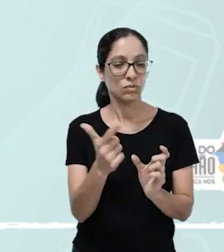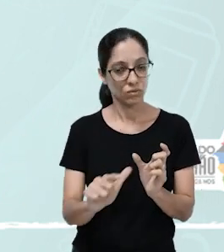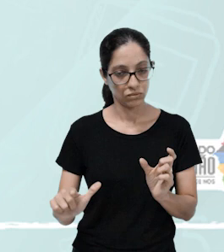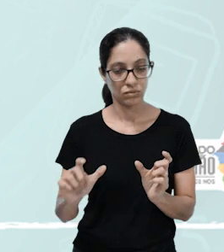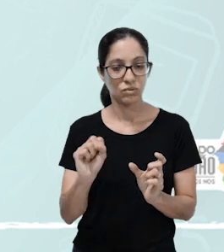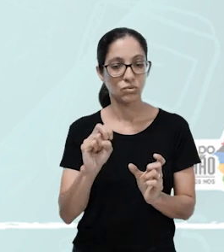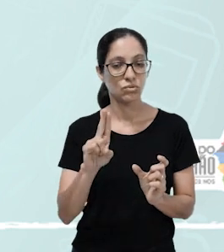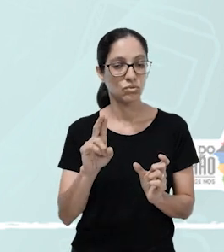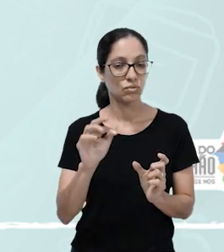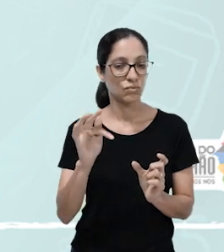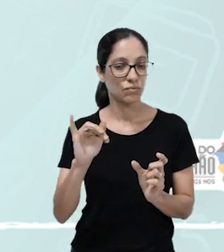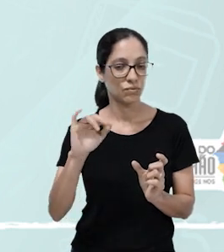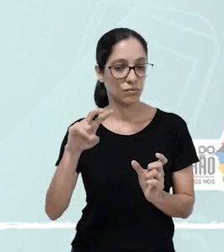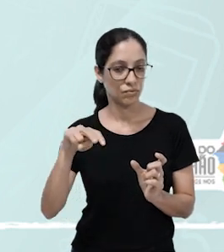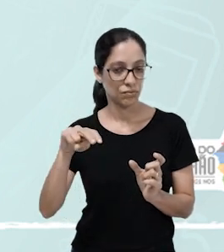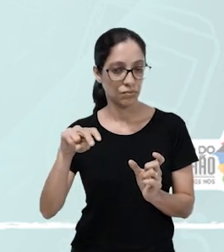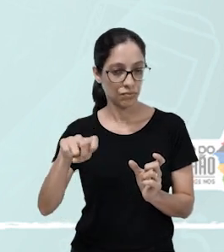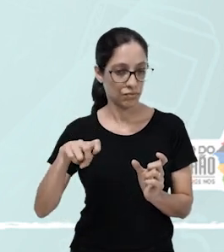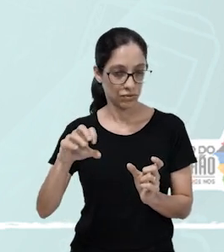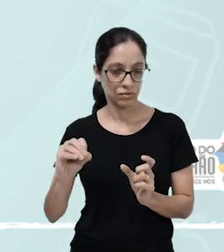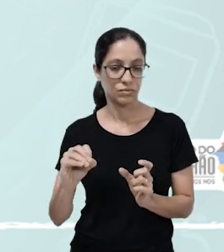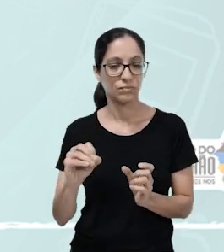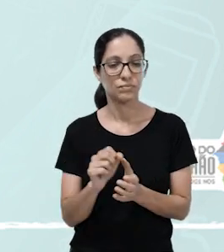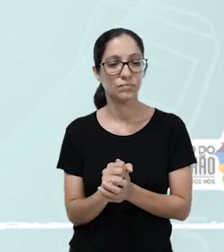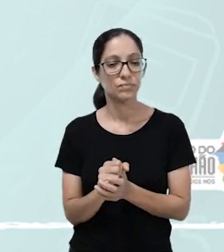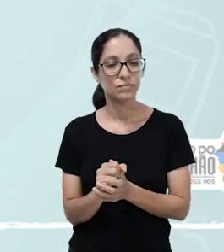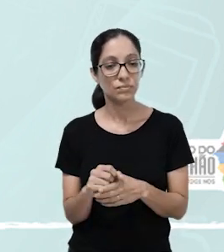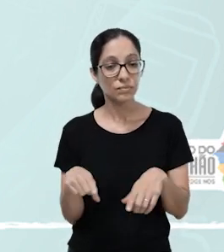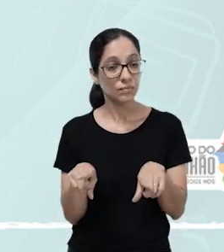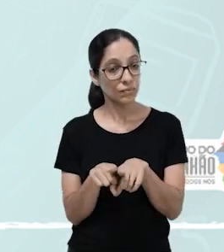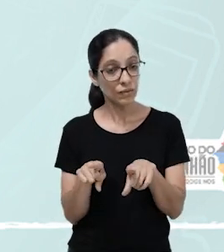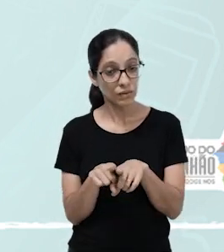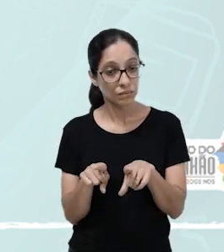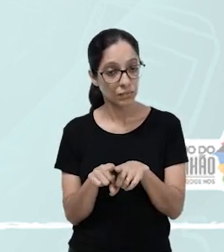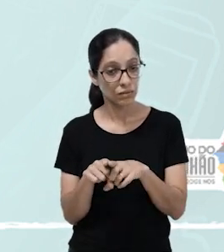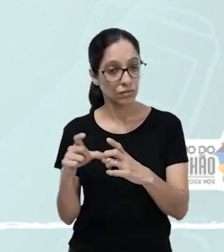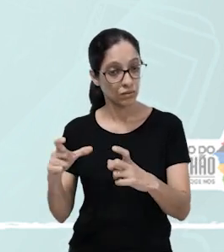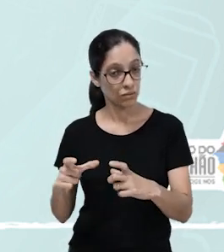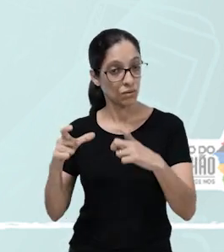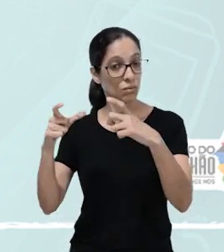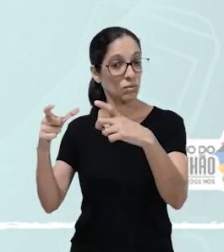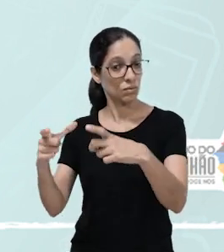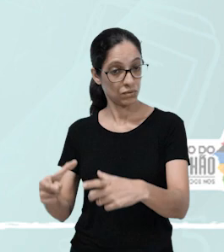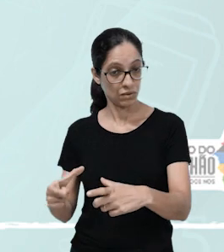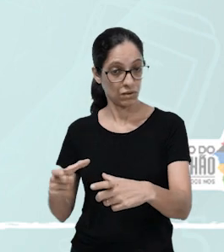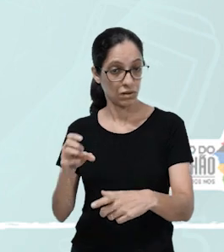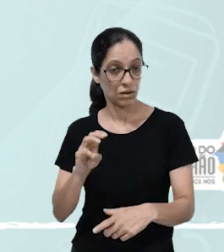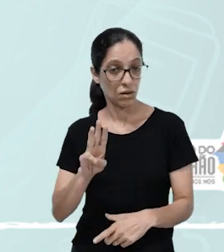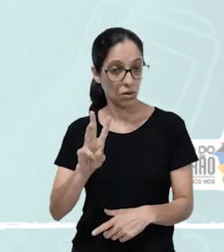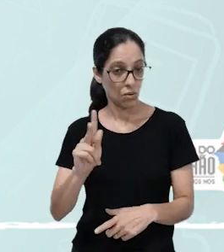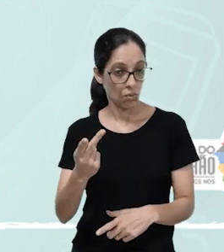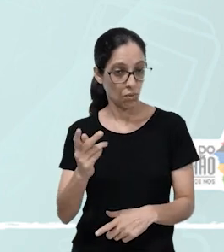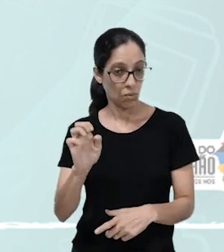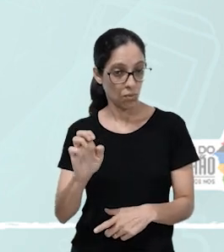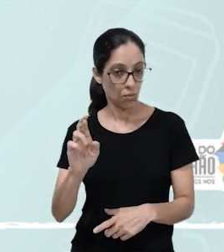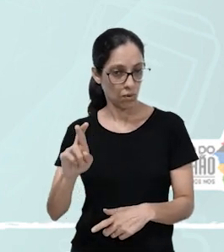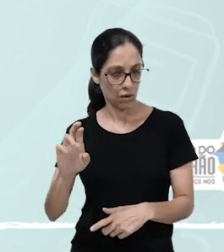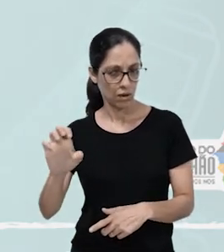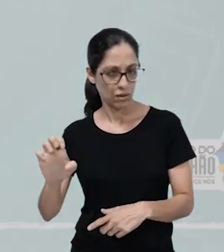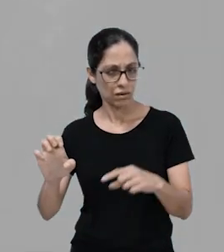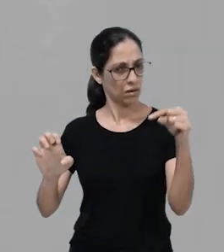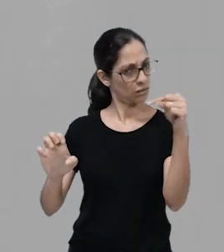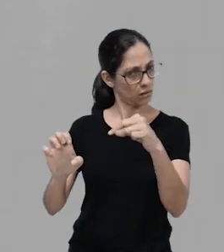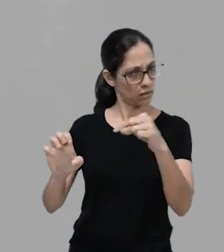Tá? Where, você sempre vai usar quando estiver se referindo a um lugar. Professora, where não